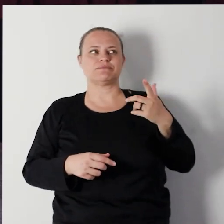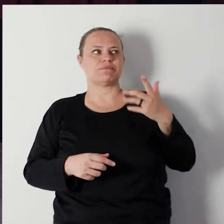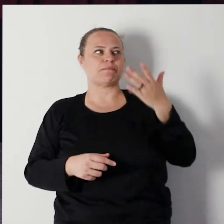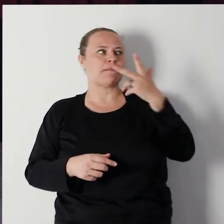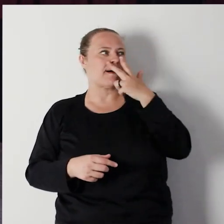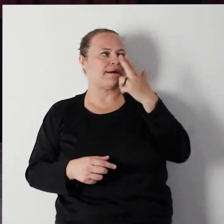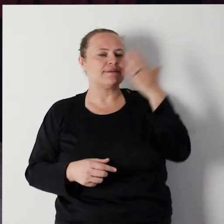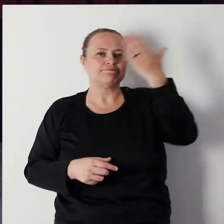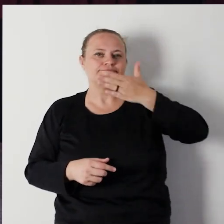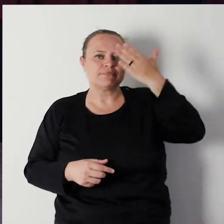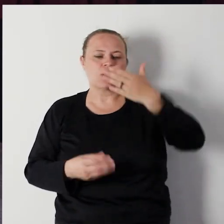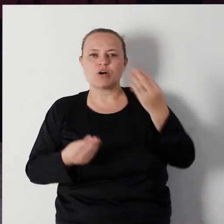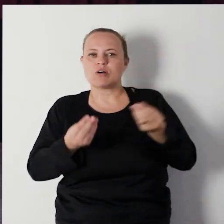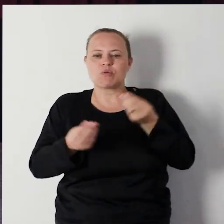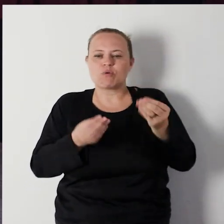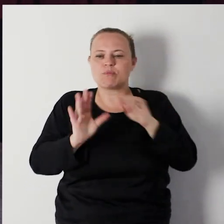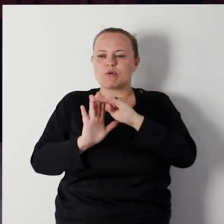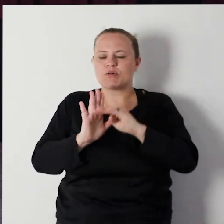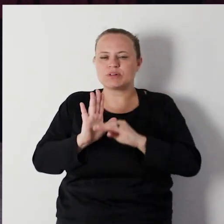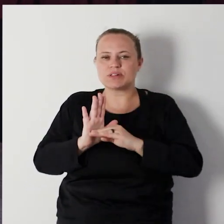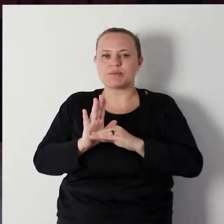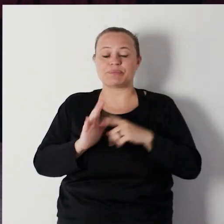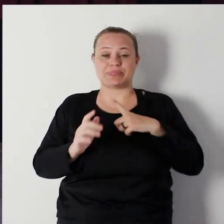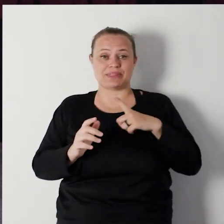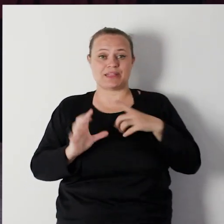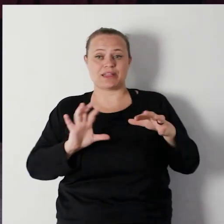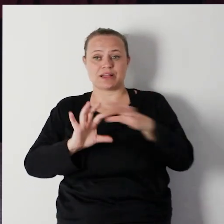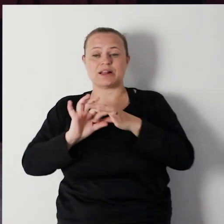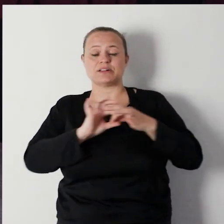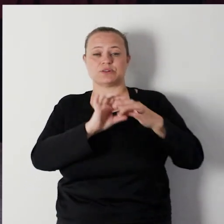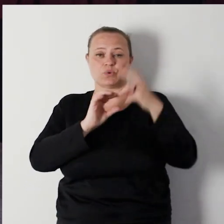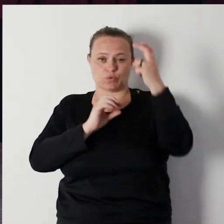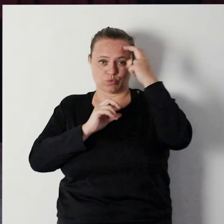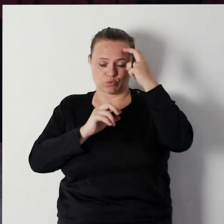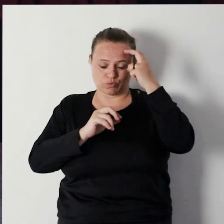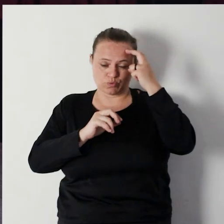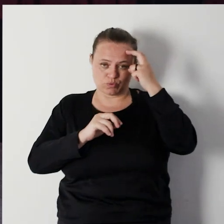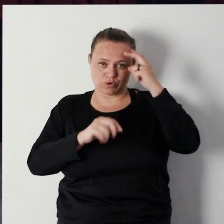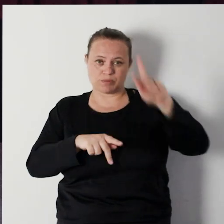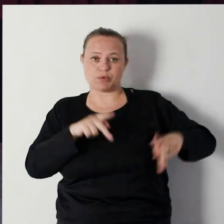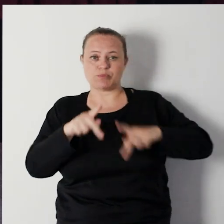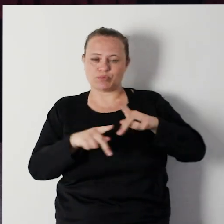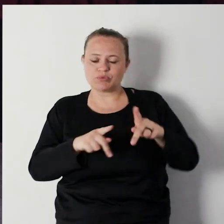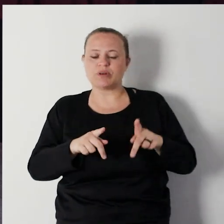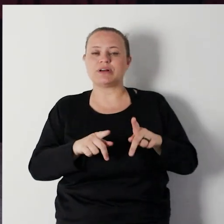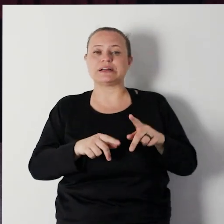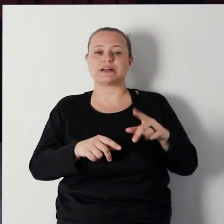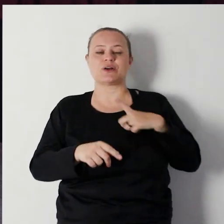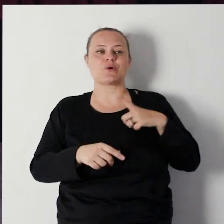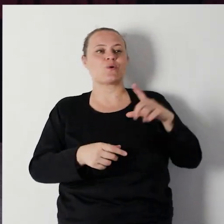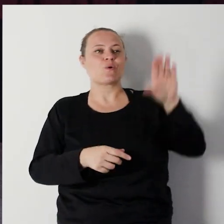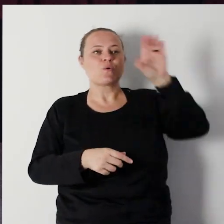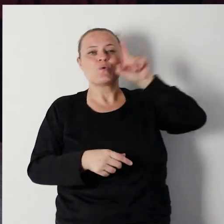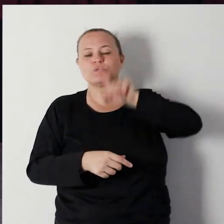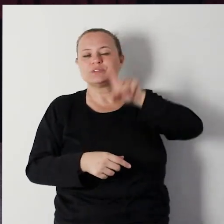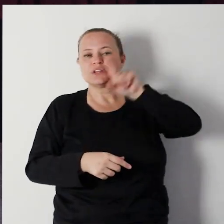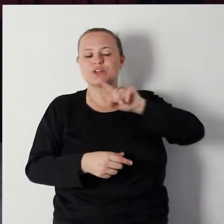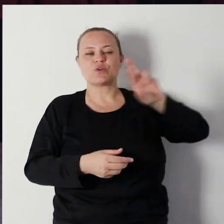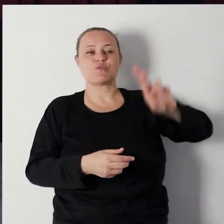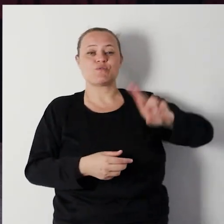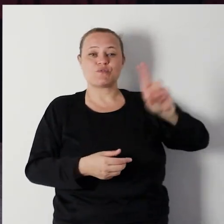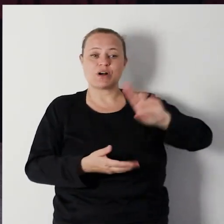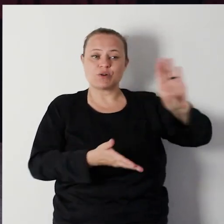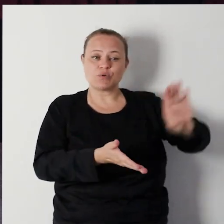organizações culturais, antes consideradas invisíveis, que tinham muita relação com cultura popular, com pequenas